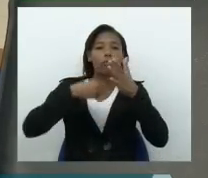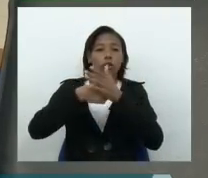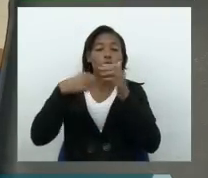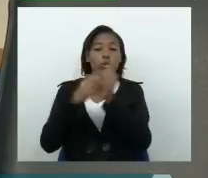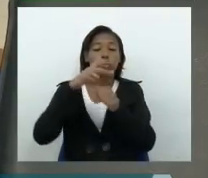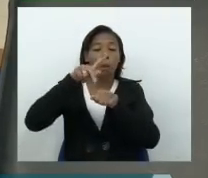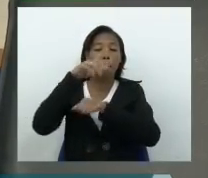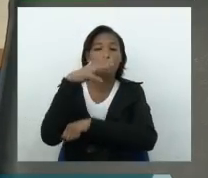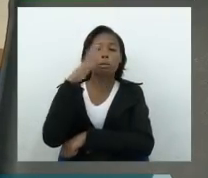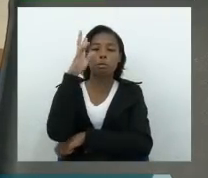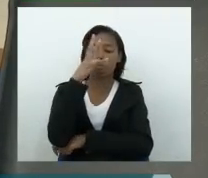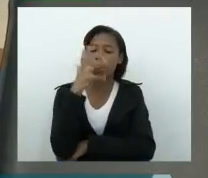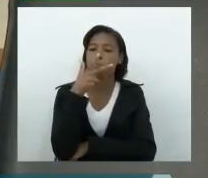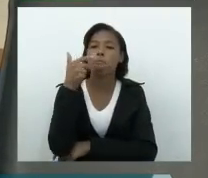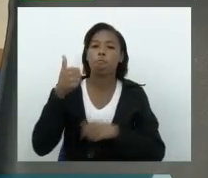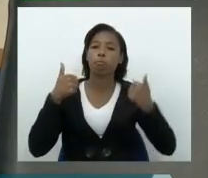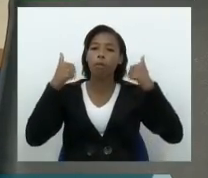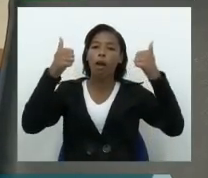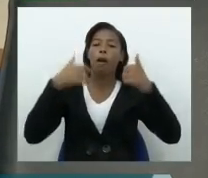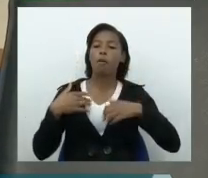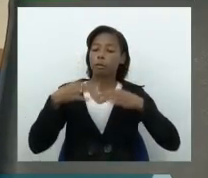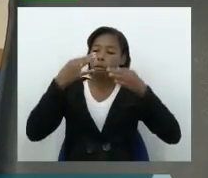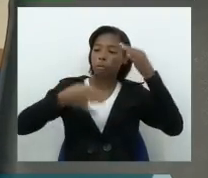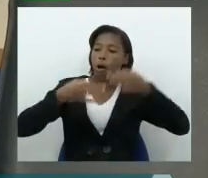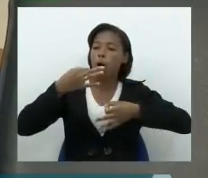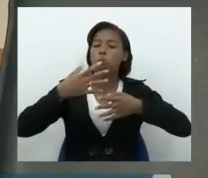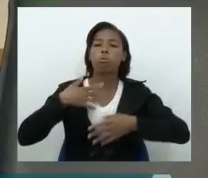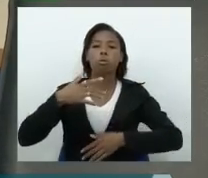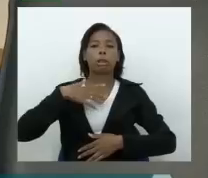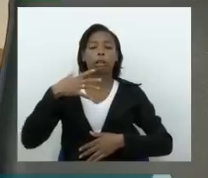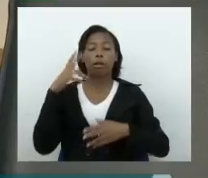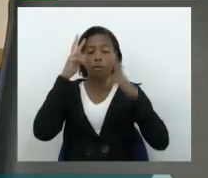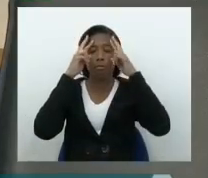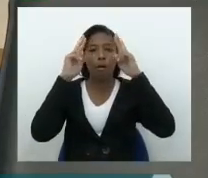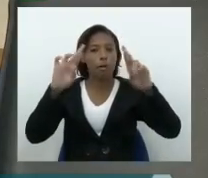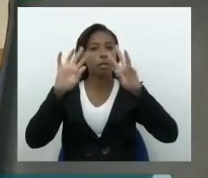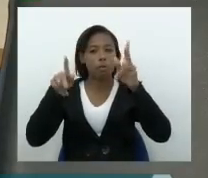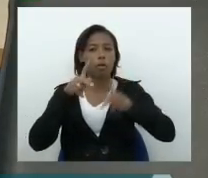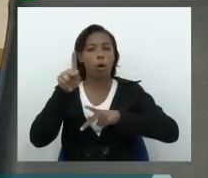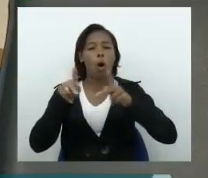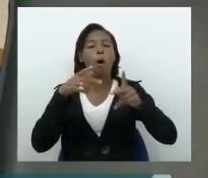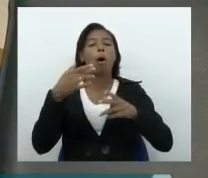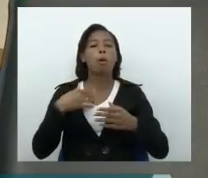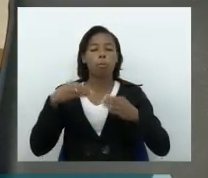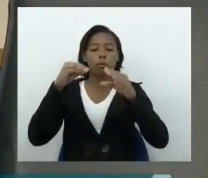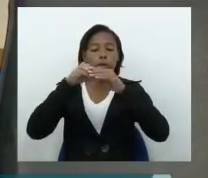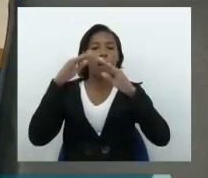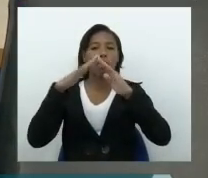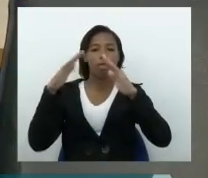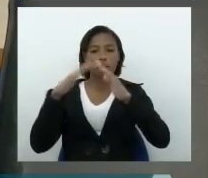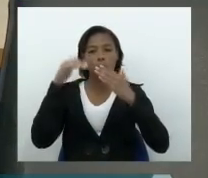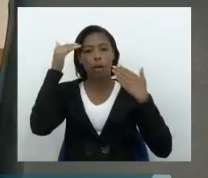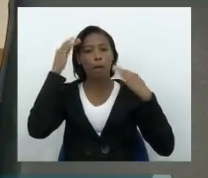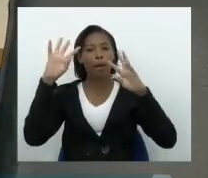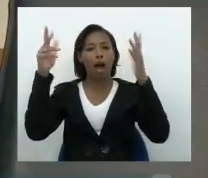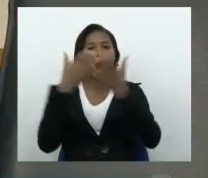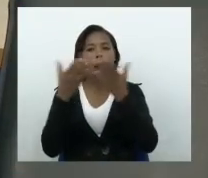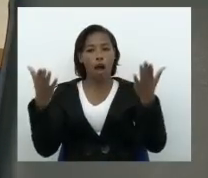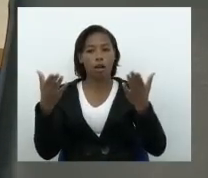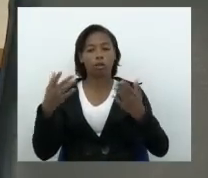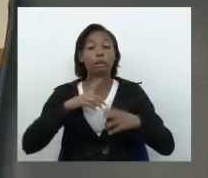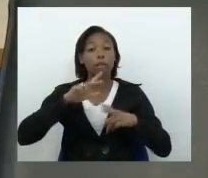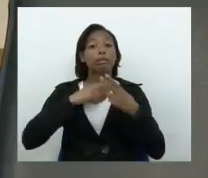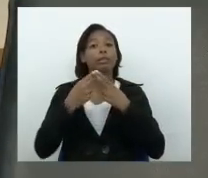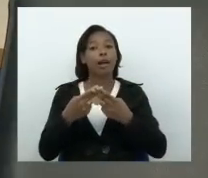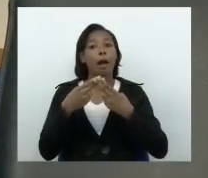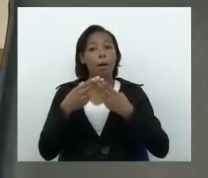país melhor, um país mais justo, um país que realmente respeite o povo que mora nele. Muito obrigado a todos e